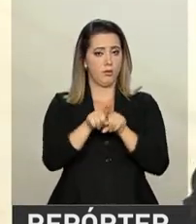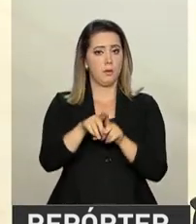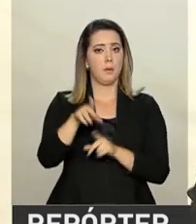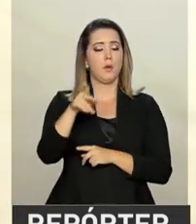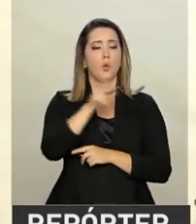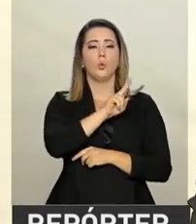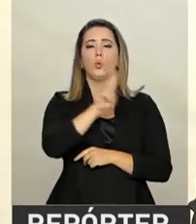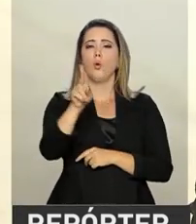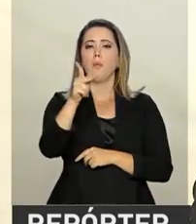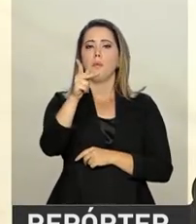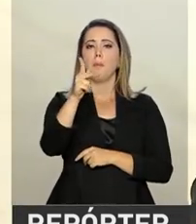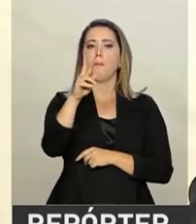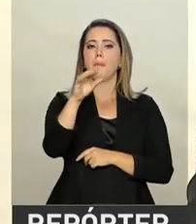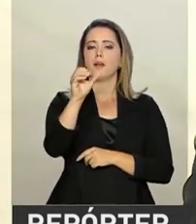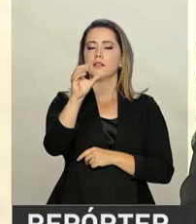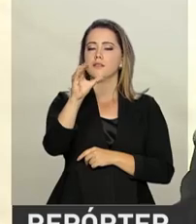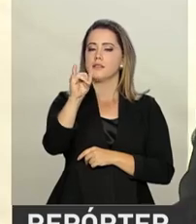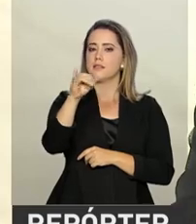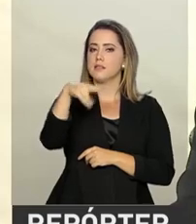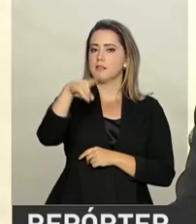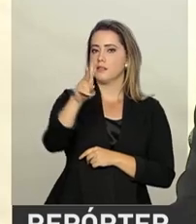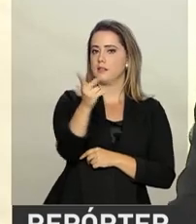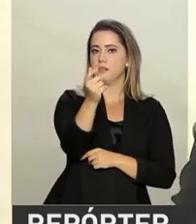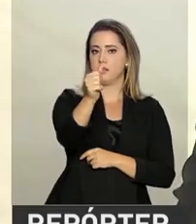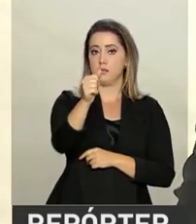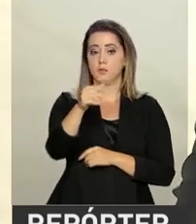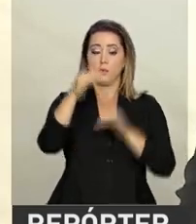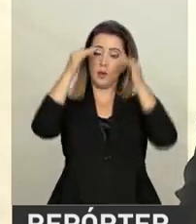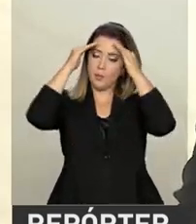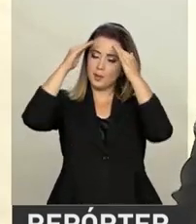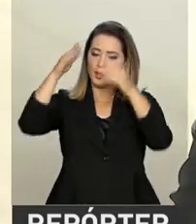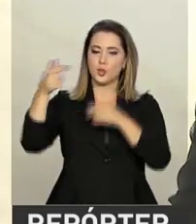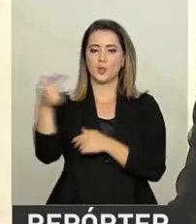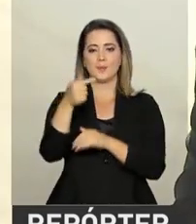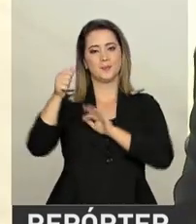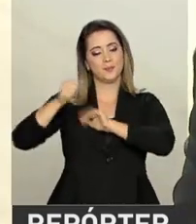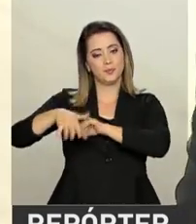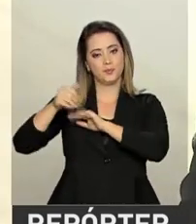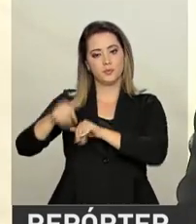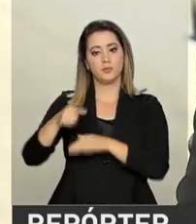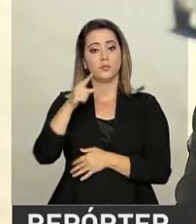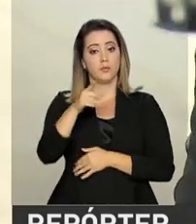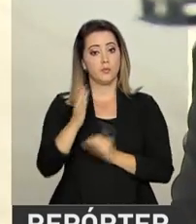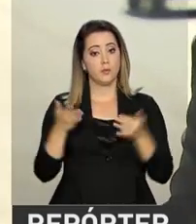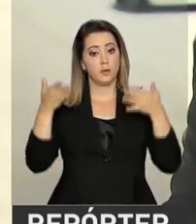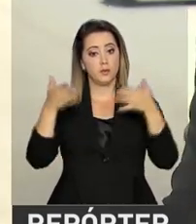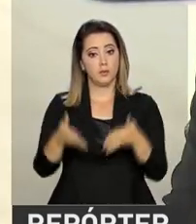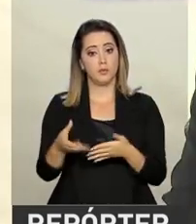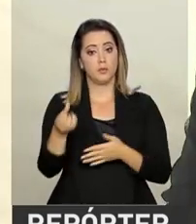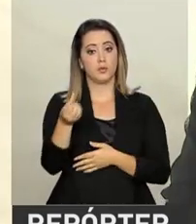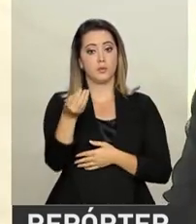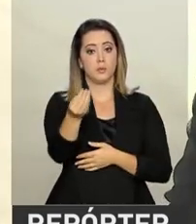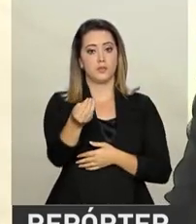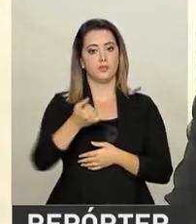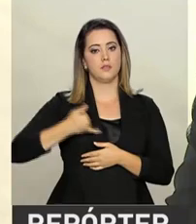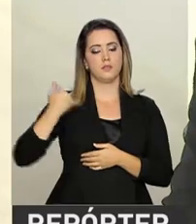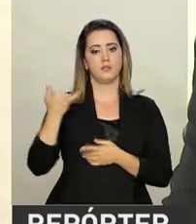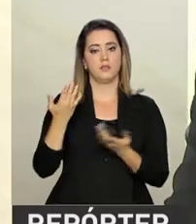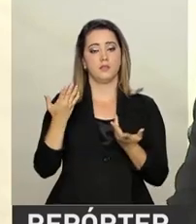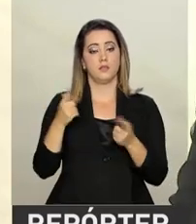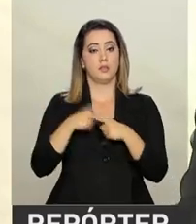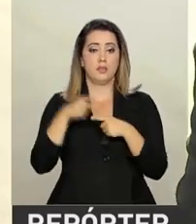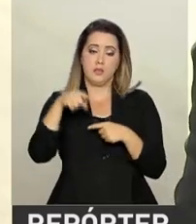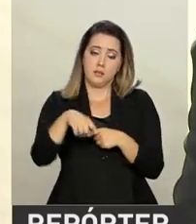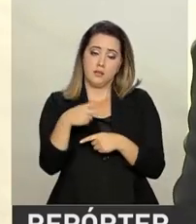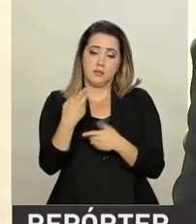são homenageados no desfile de 7 de setembro o seu vasco participou com 60 anos esse ano ele não vai poder vir